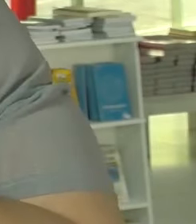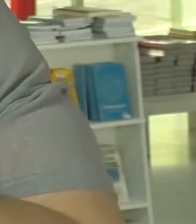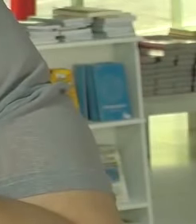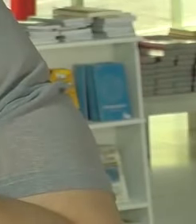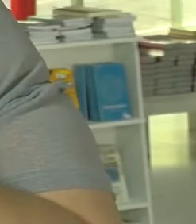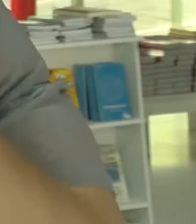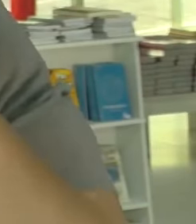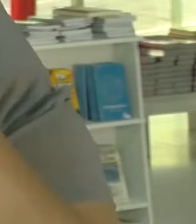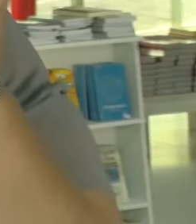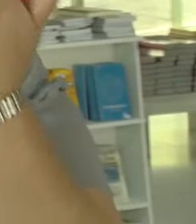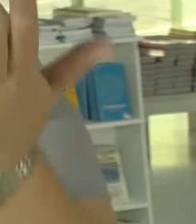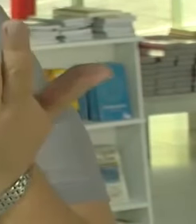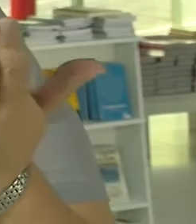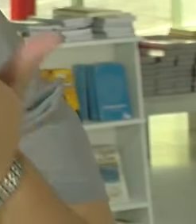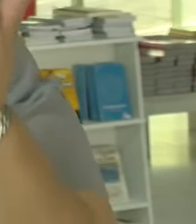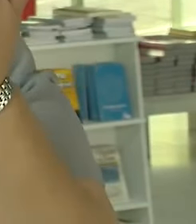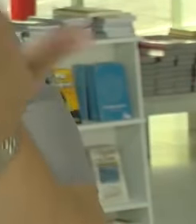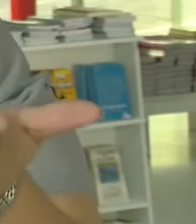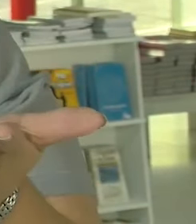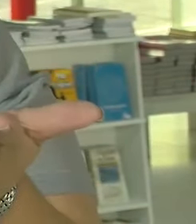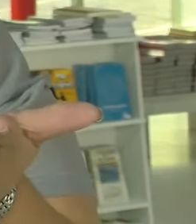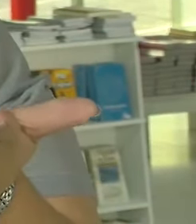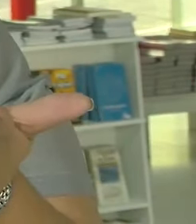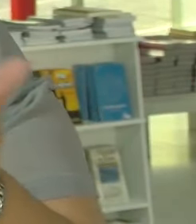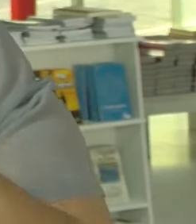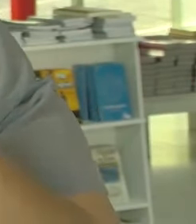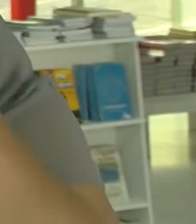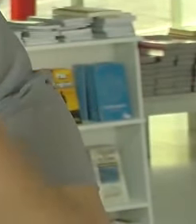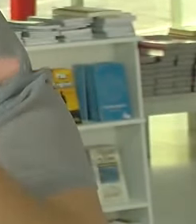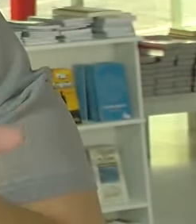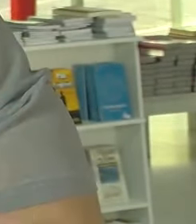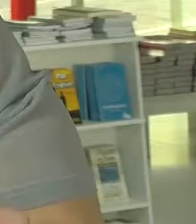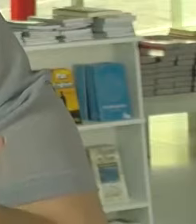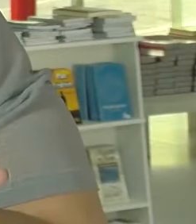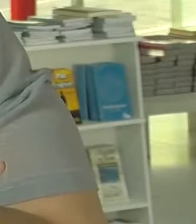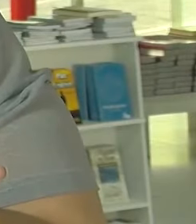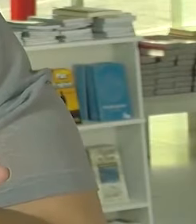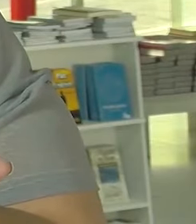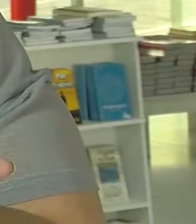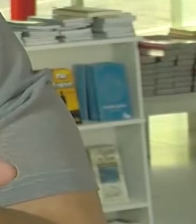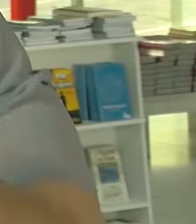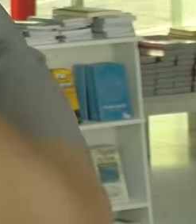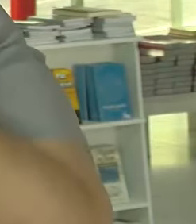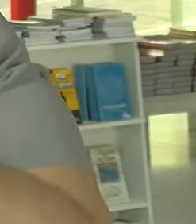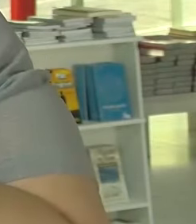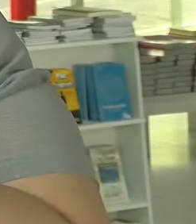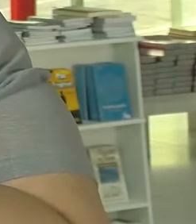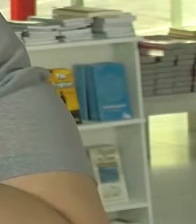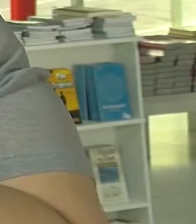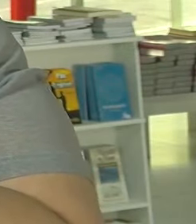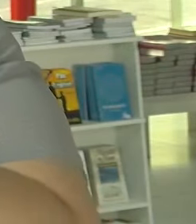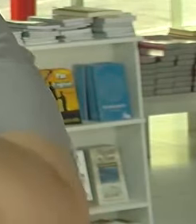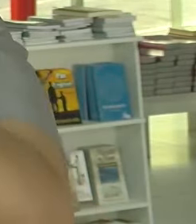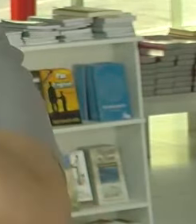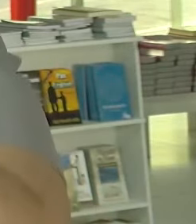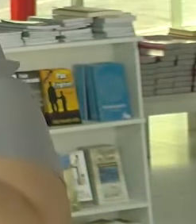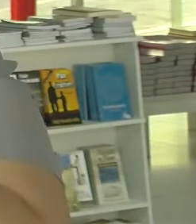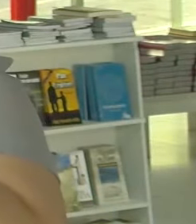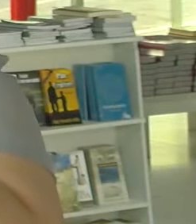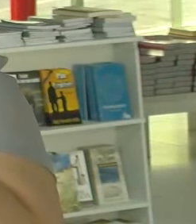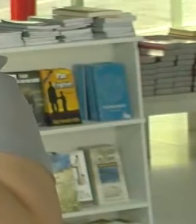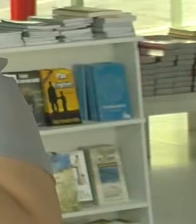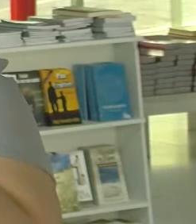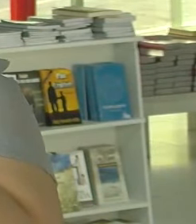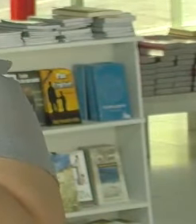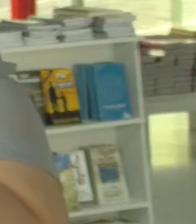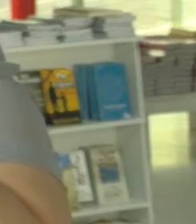está criando? Qual será a próxima geração? E como ela vai governar o país e mudar a igreja? Formando